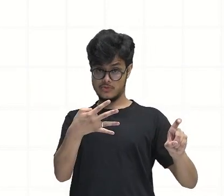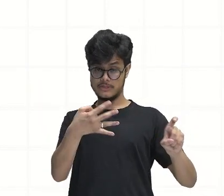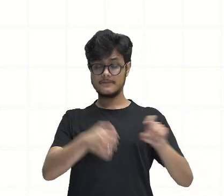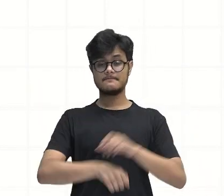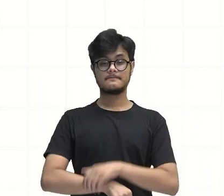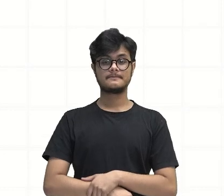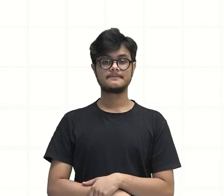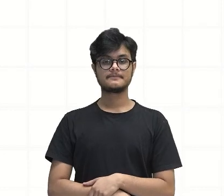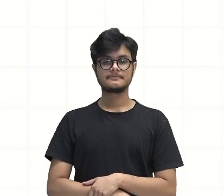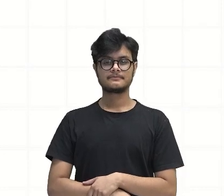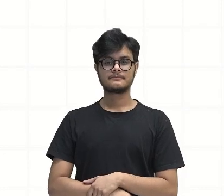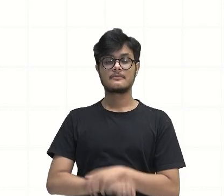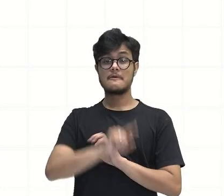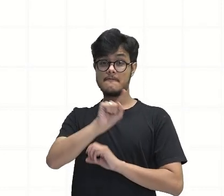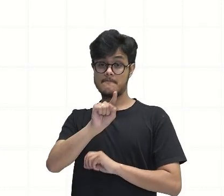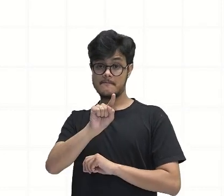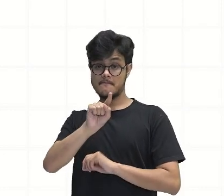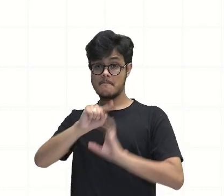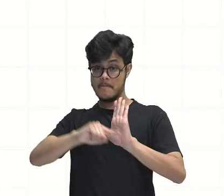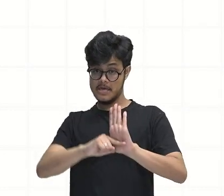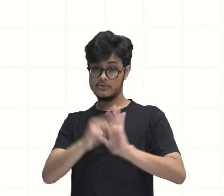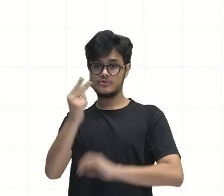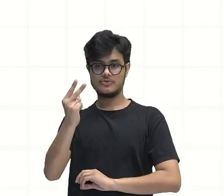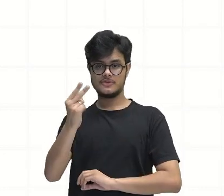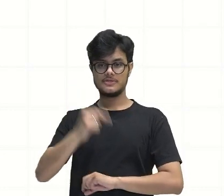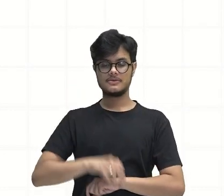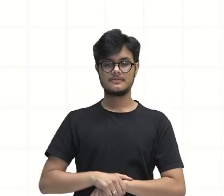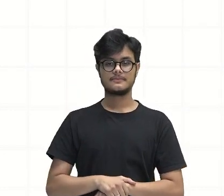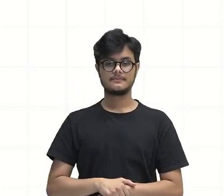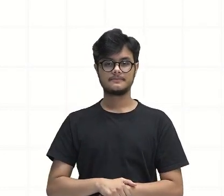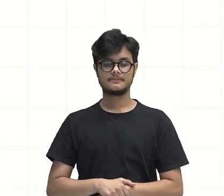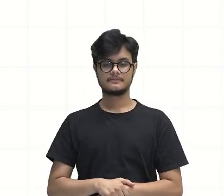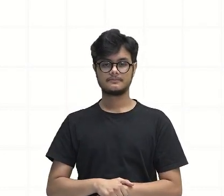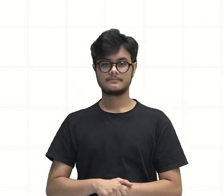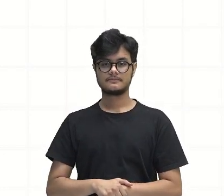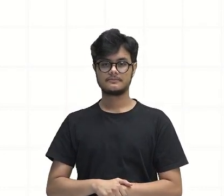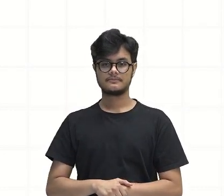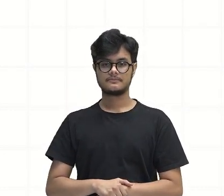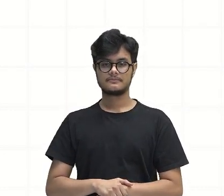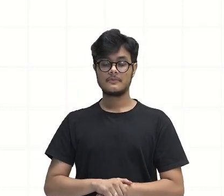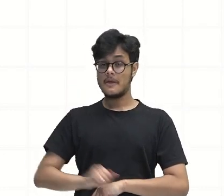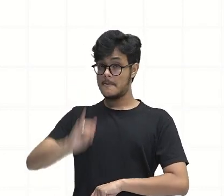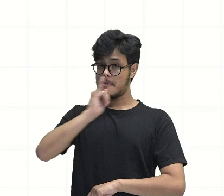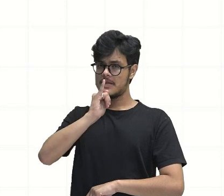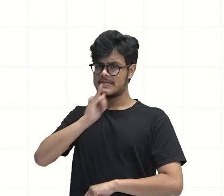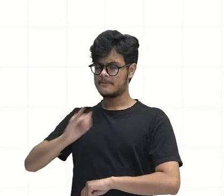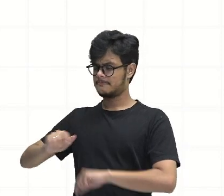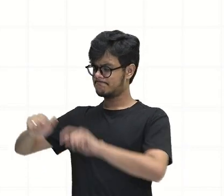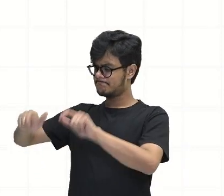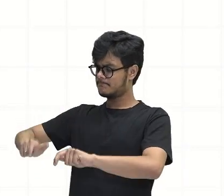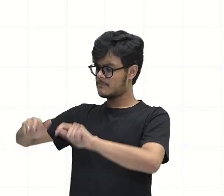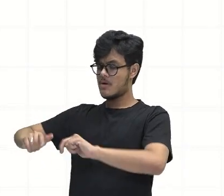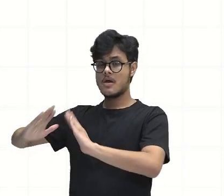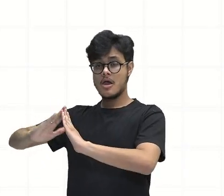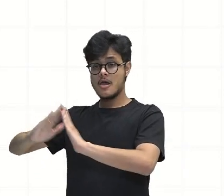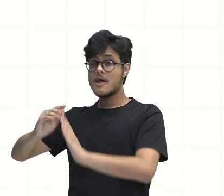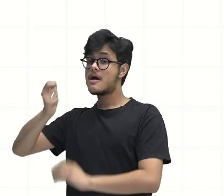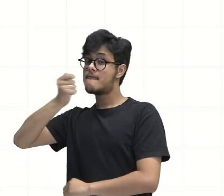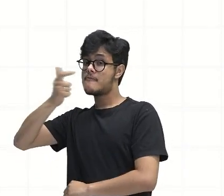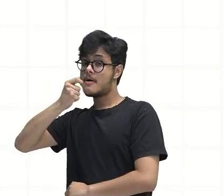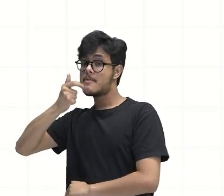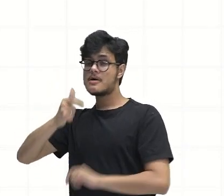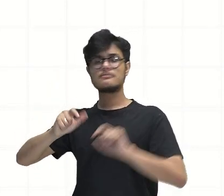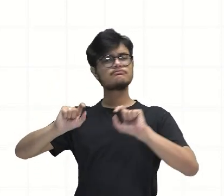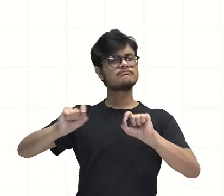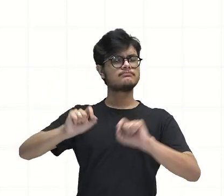14 menos 2. A coordenada da farmácia vai ser quem?